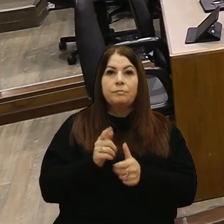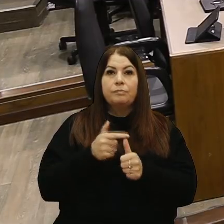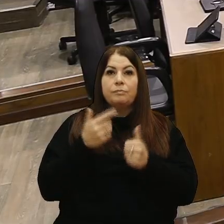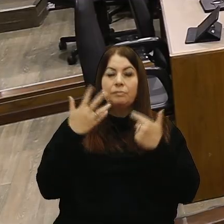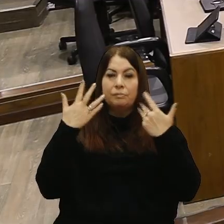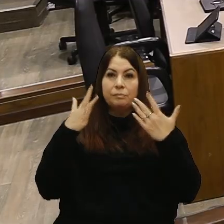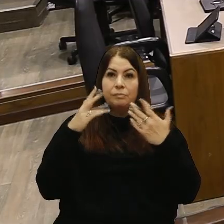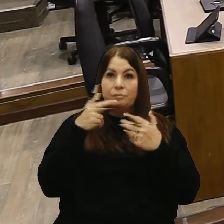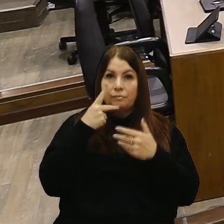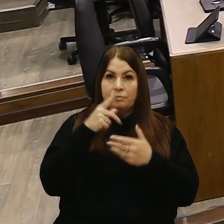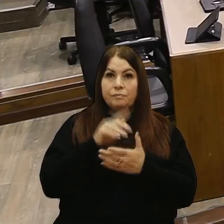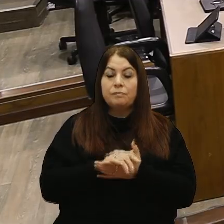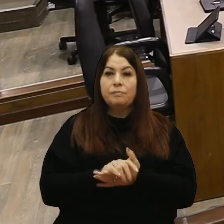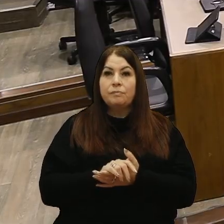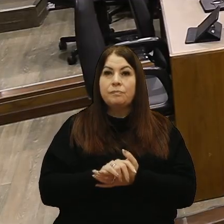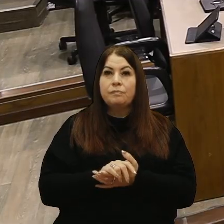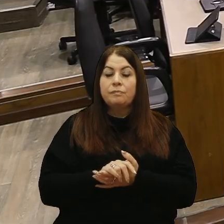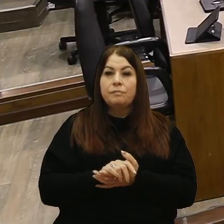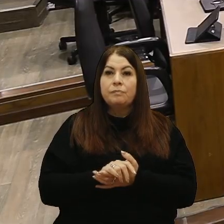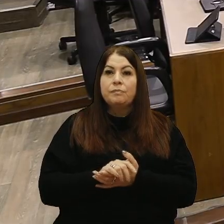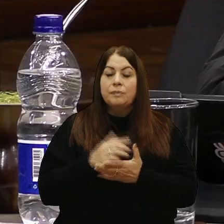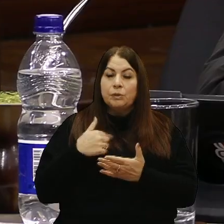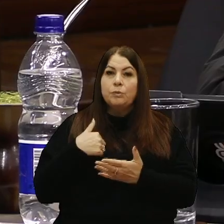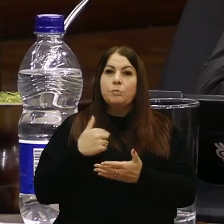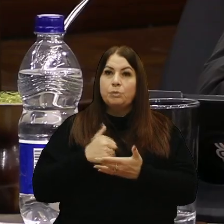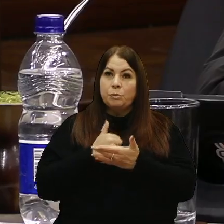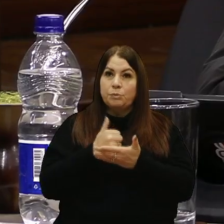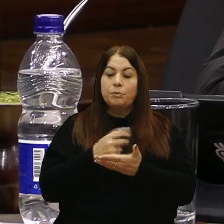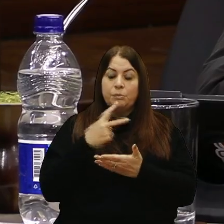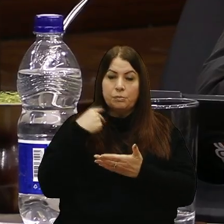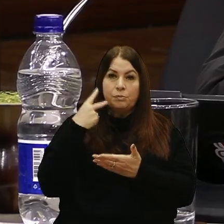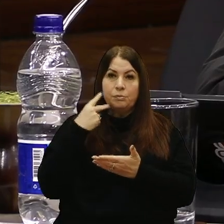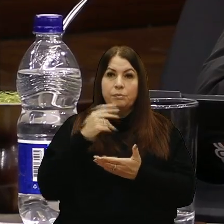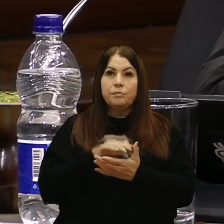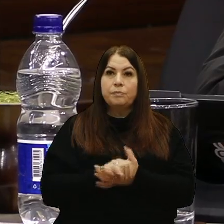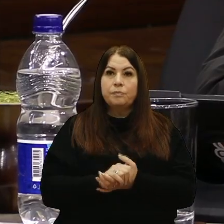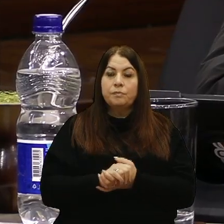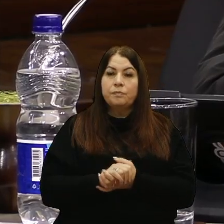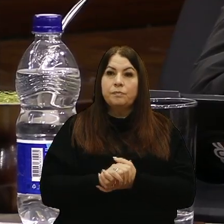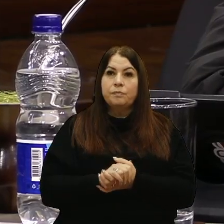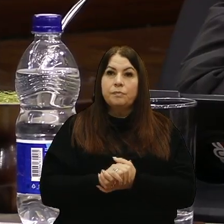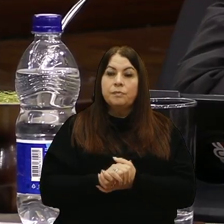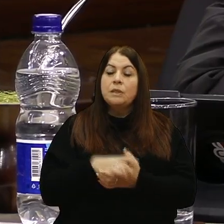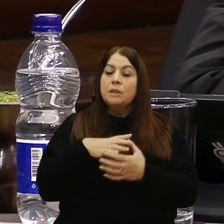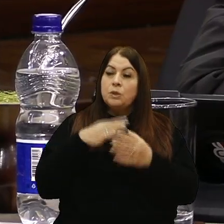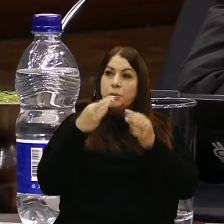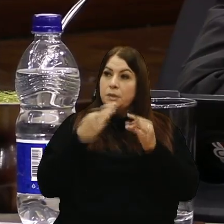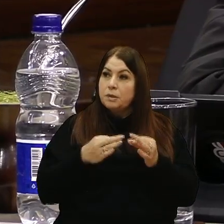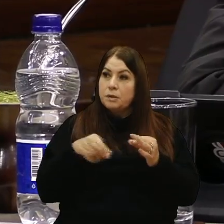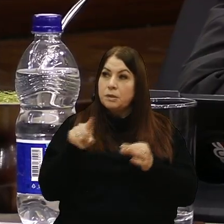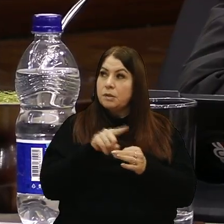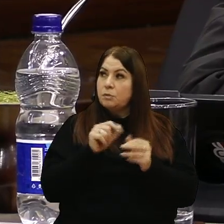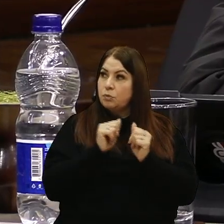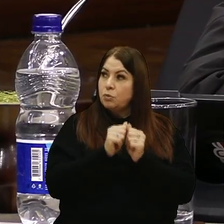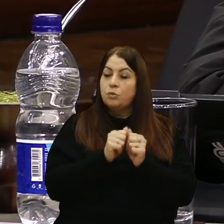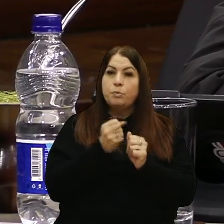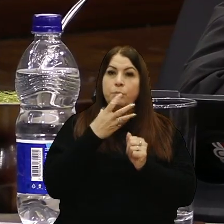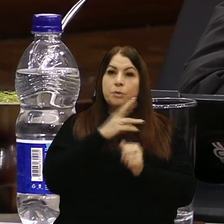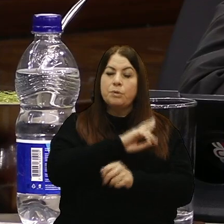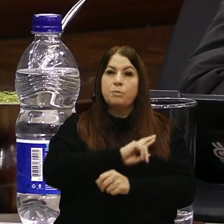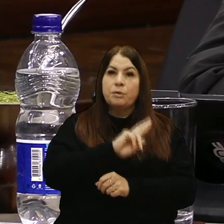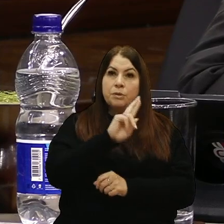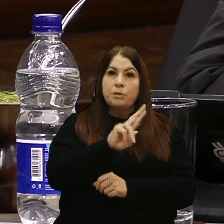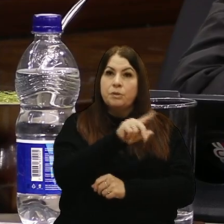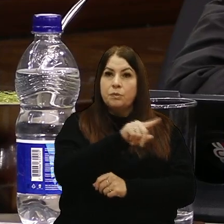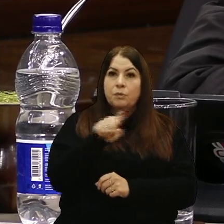pela indicação. Conte com esse vereador, com meu apoio e tenha certeza que estarei muito bem representado